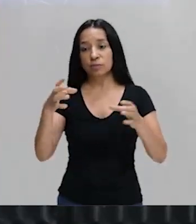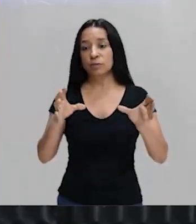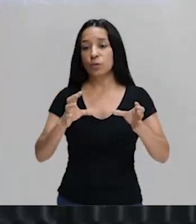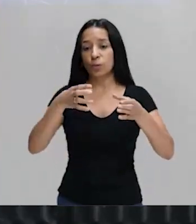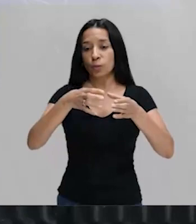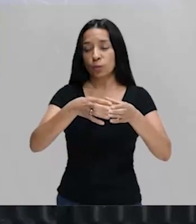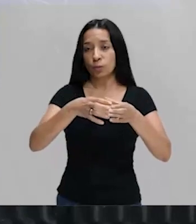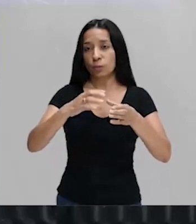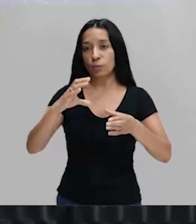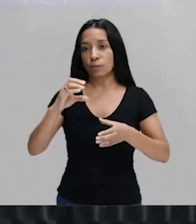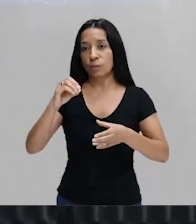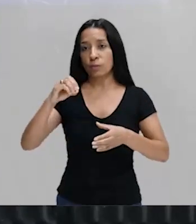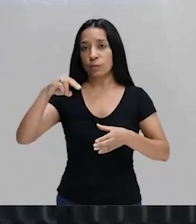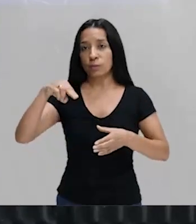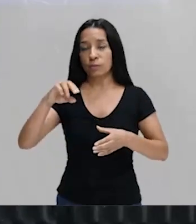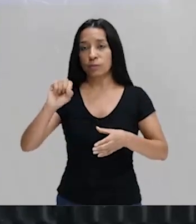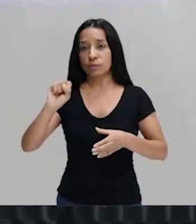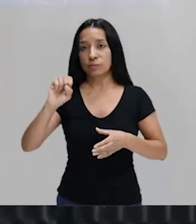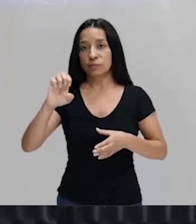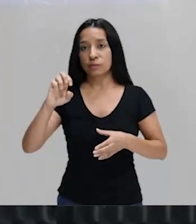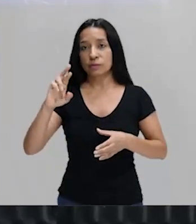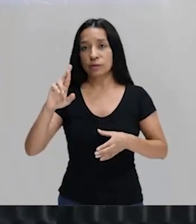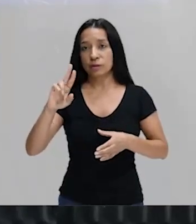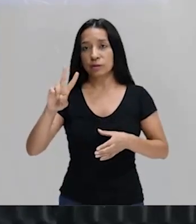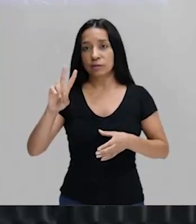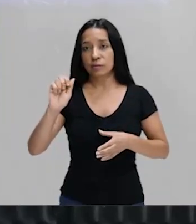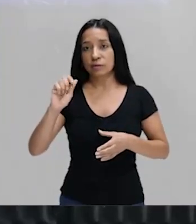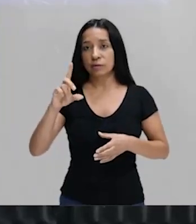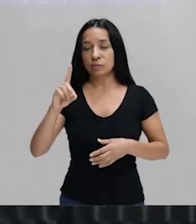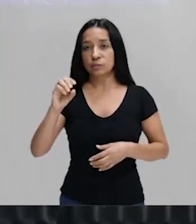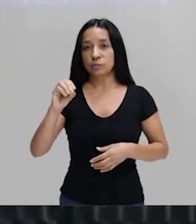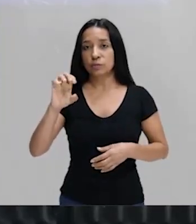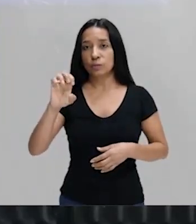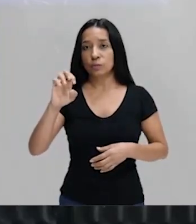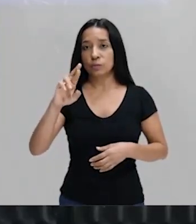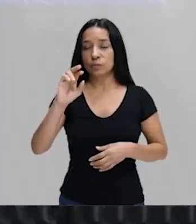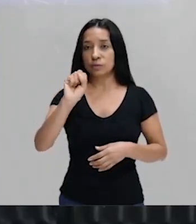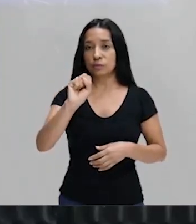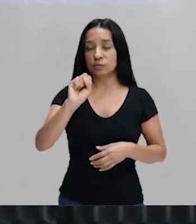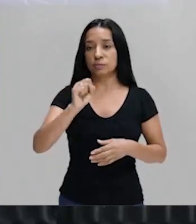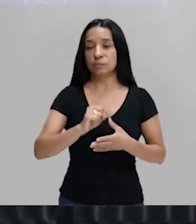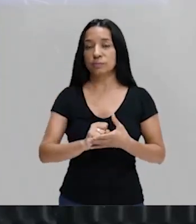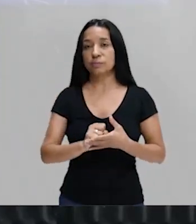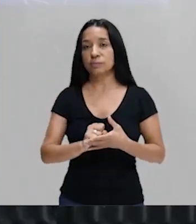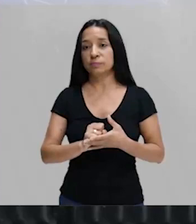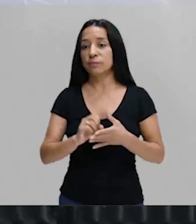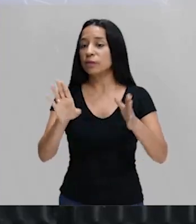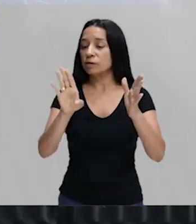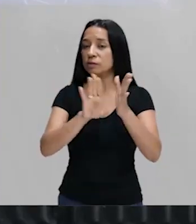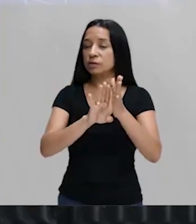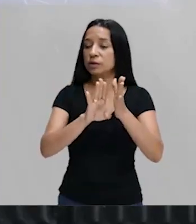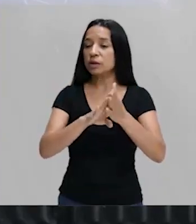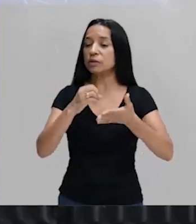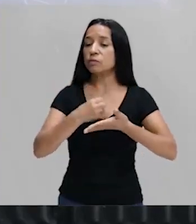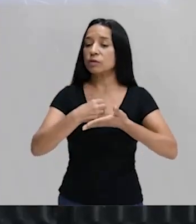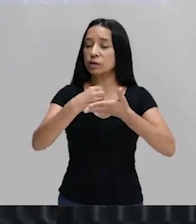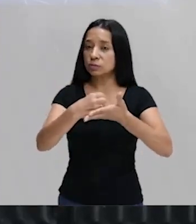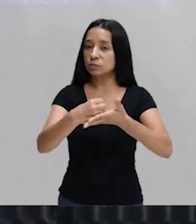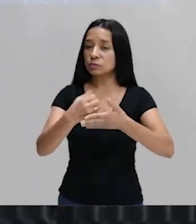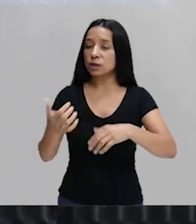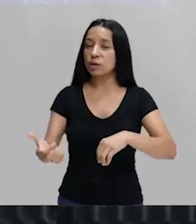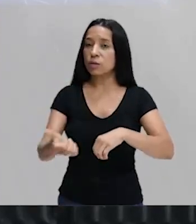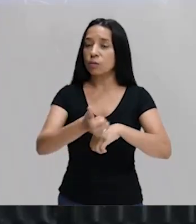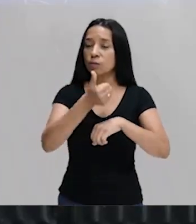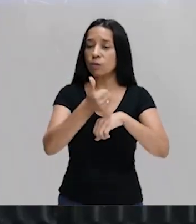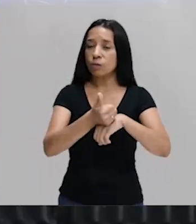da desconfiança no primeiro momento, mas os conservadores ou regressistas chegaram a apoiar o golpe